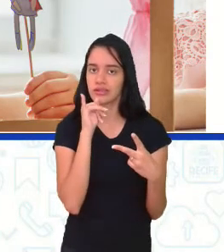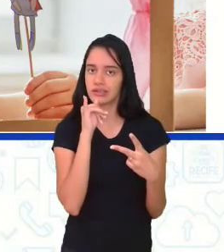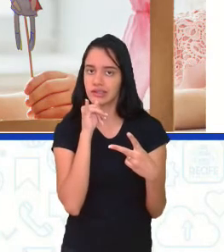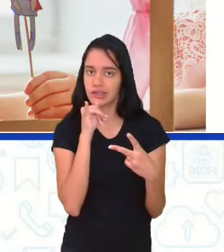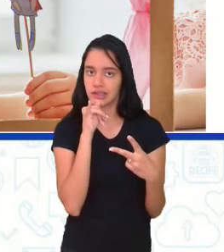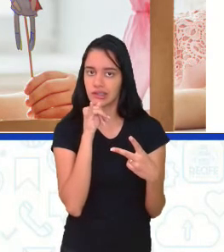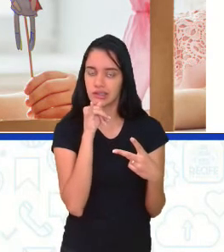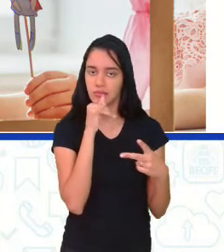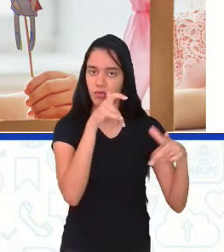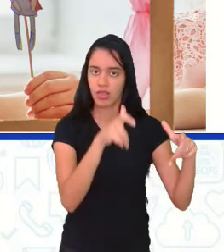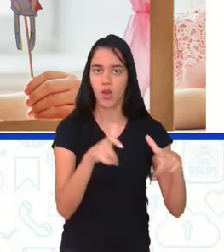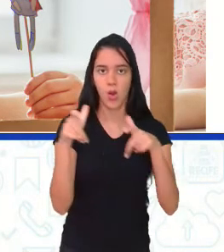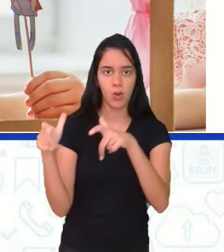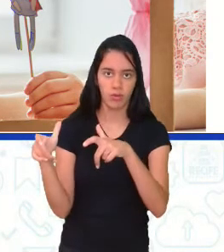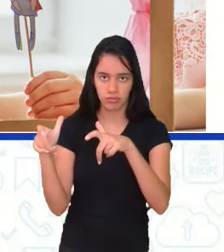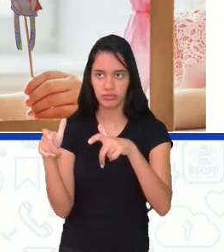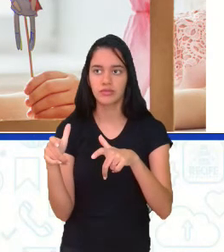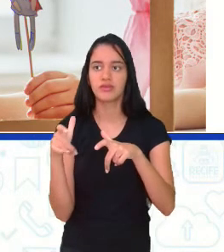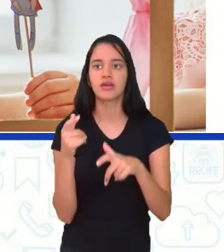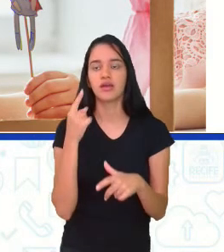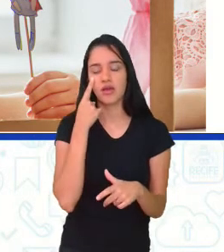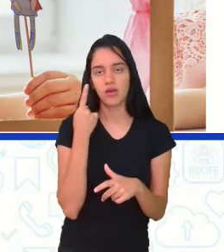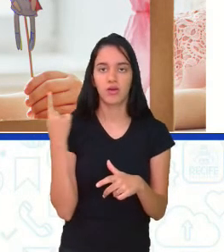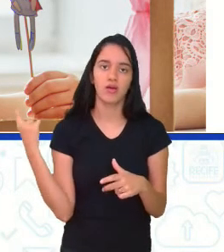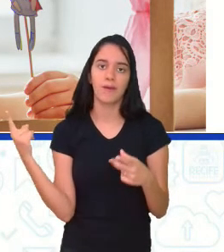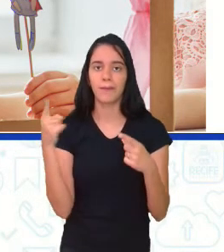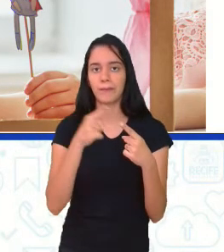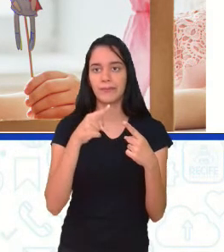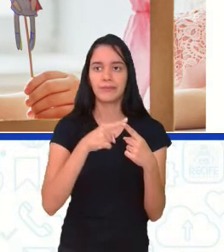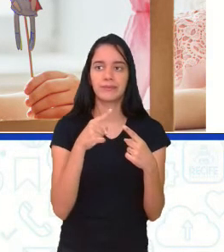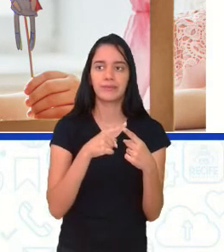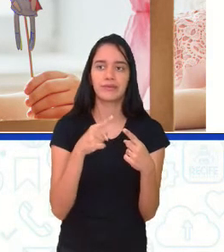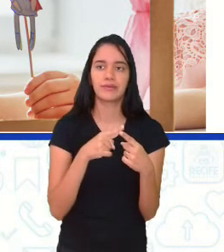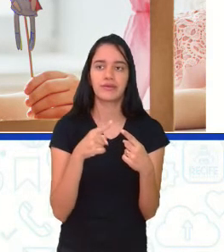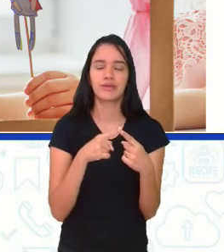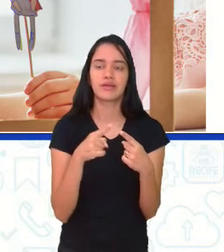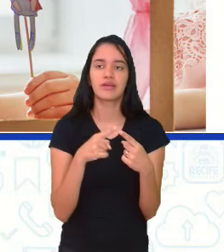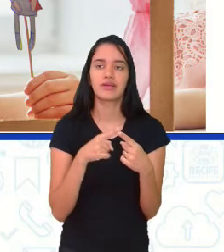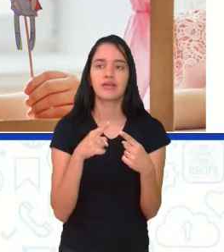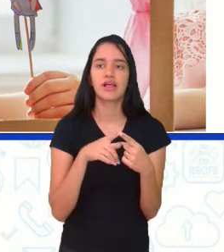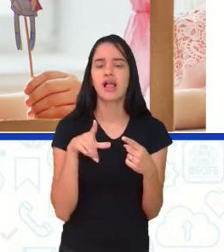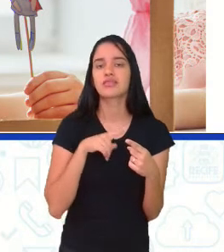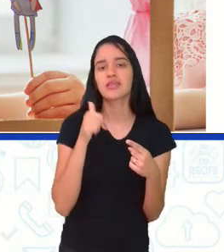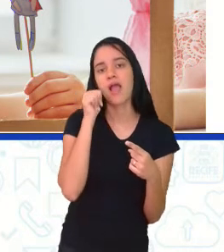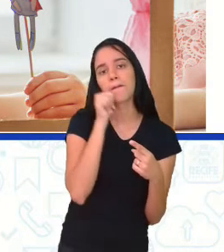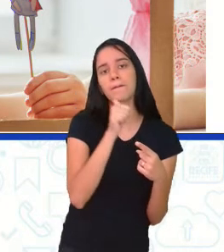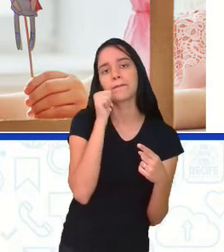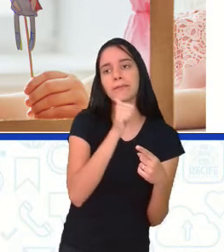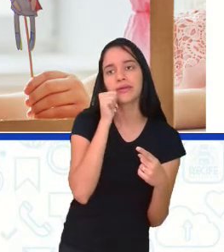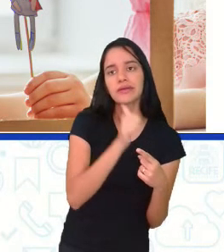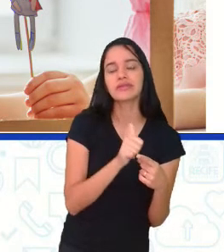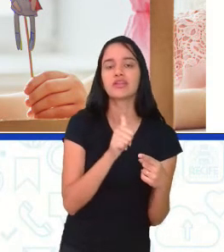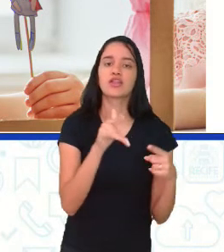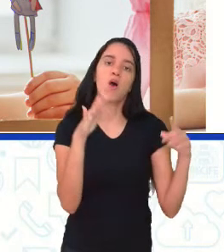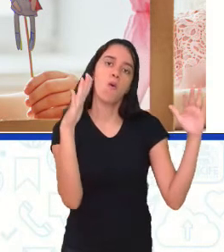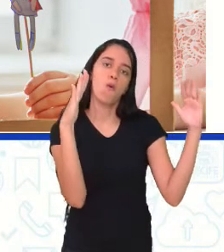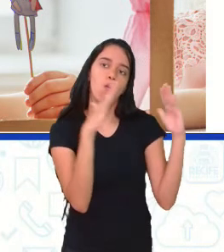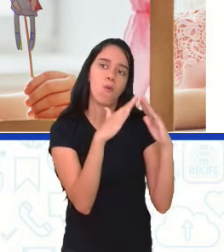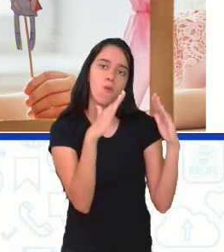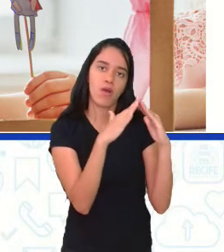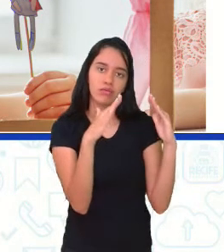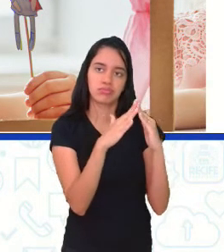cenário, tá? Esse cenário aqui, onde tem a menina, numa